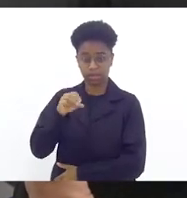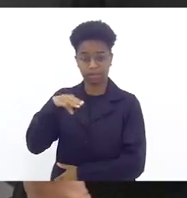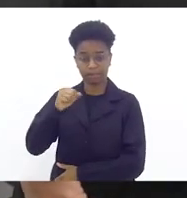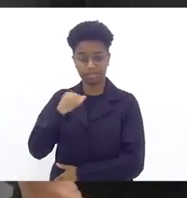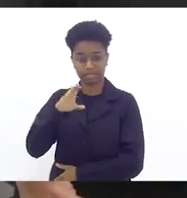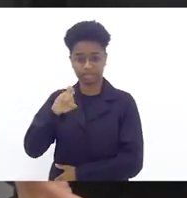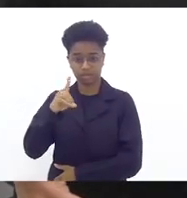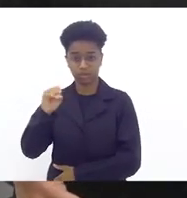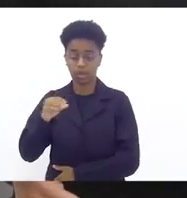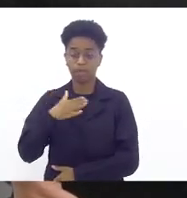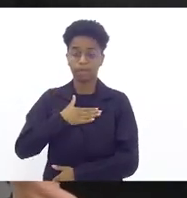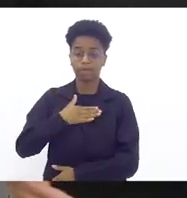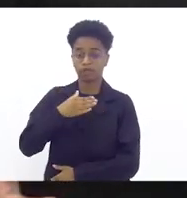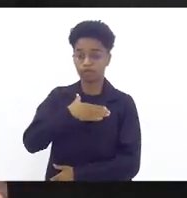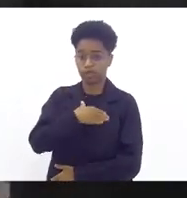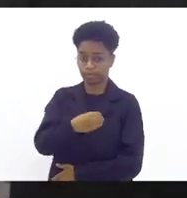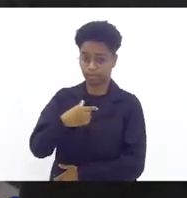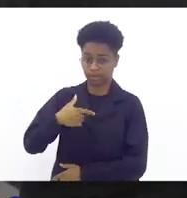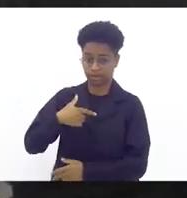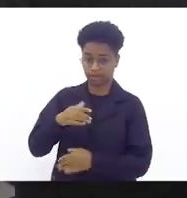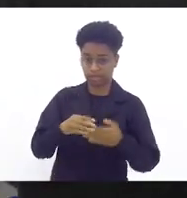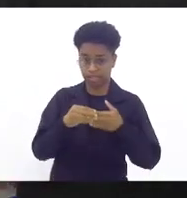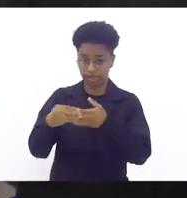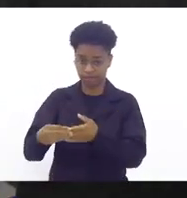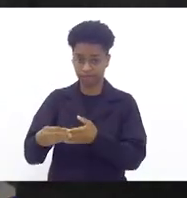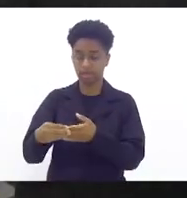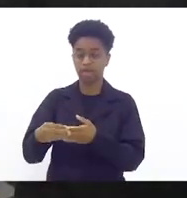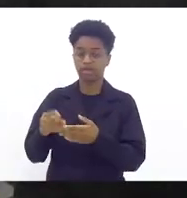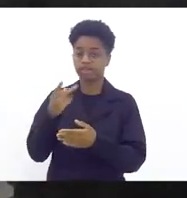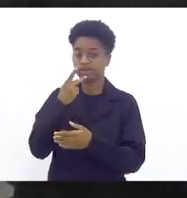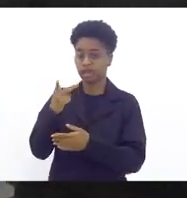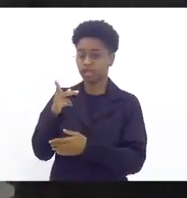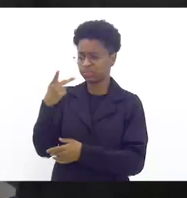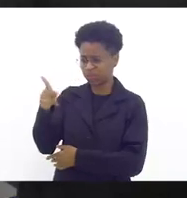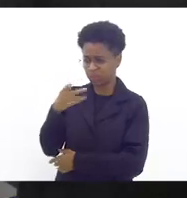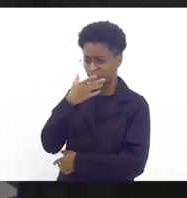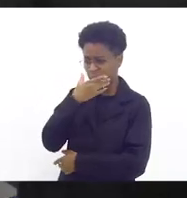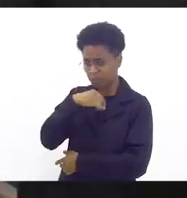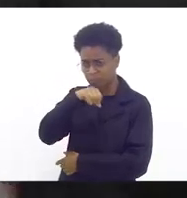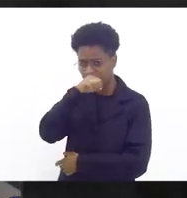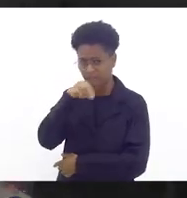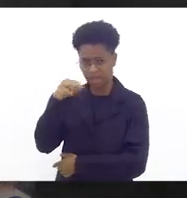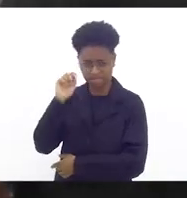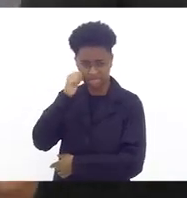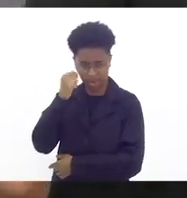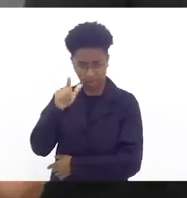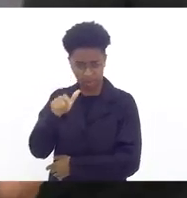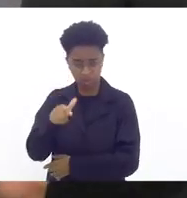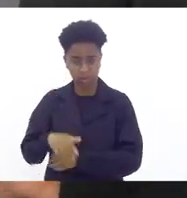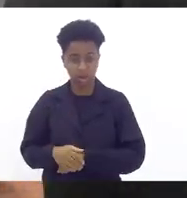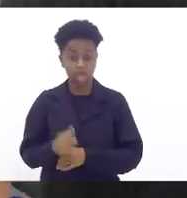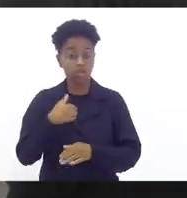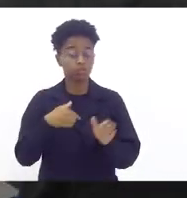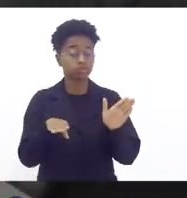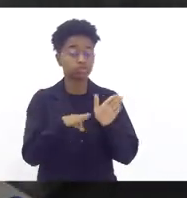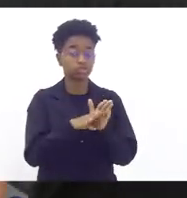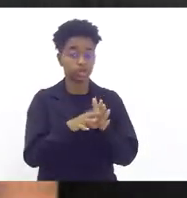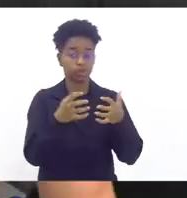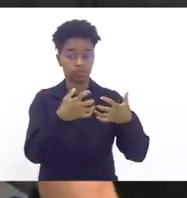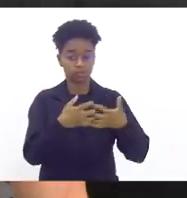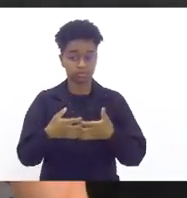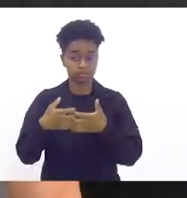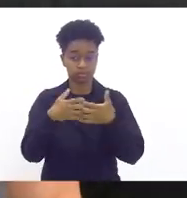peloqueiro e o peloqueiro diz assim, se o padre é negro, e eu chego nos Estados Unidos, quando vou em missão,